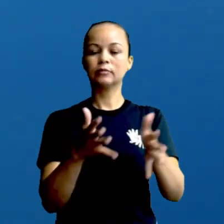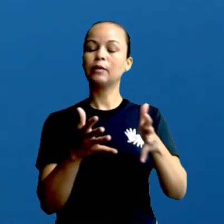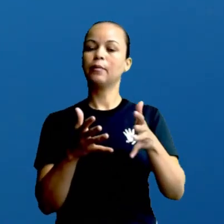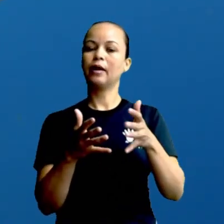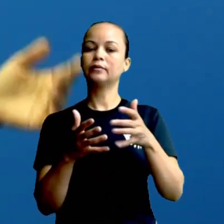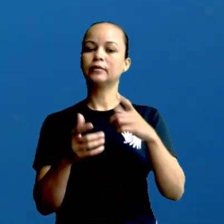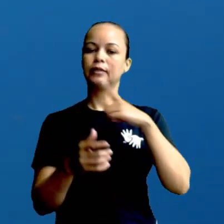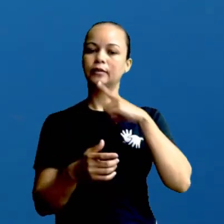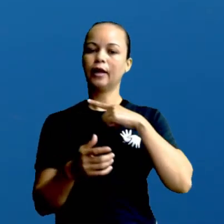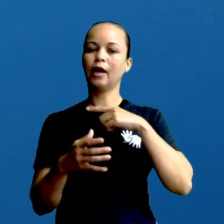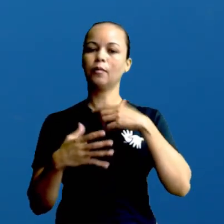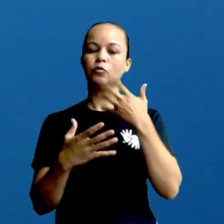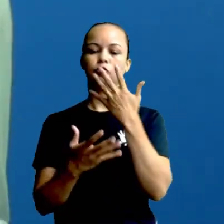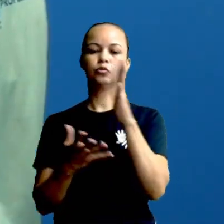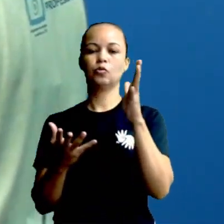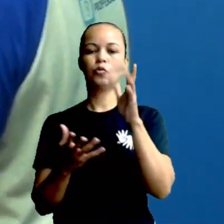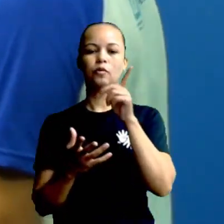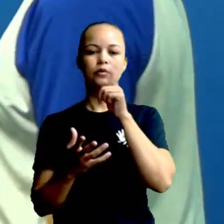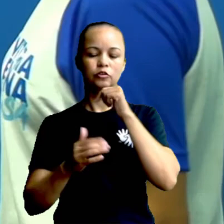limpo e doce.